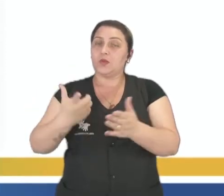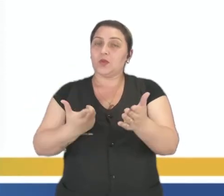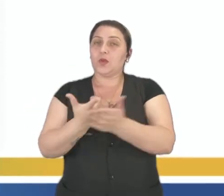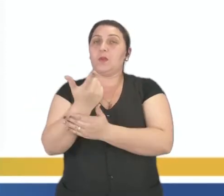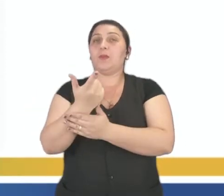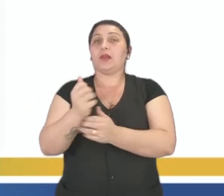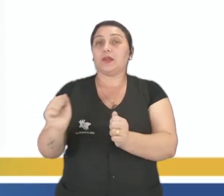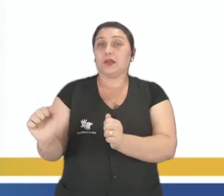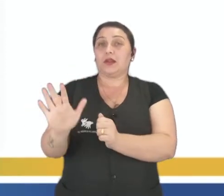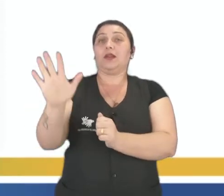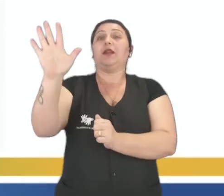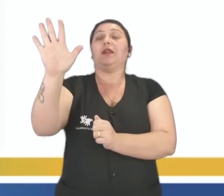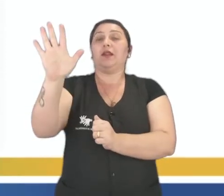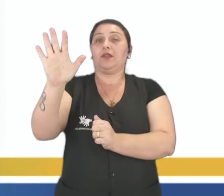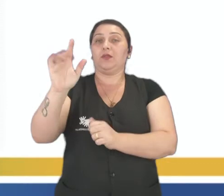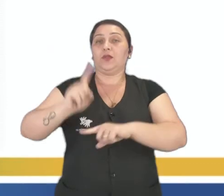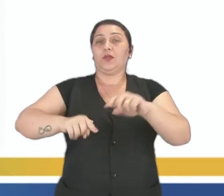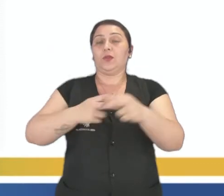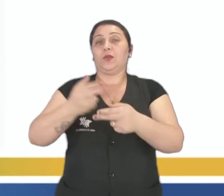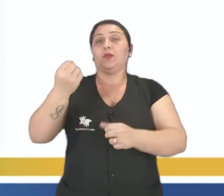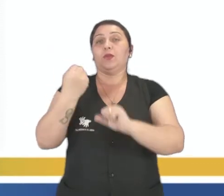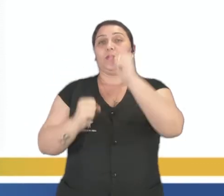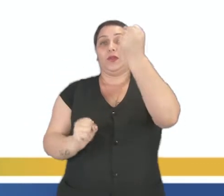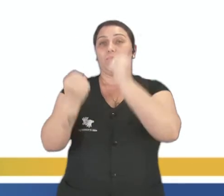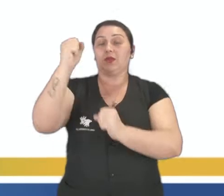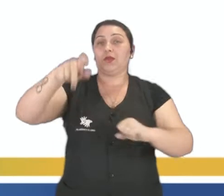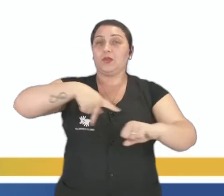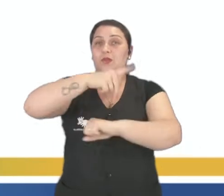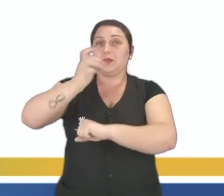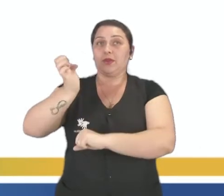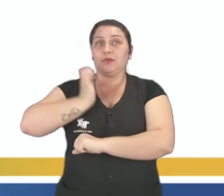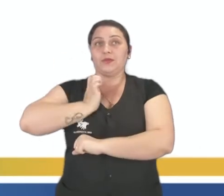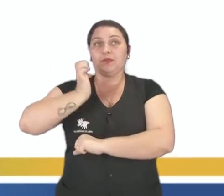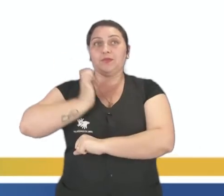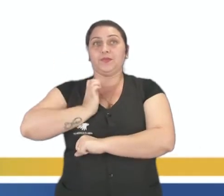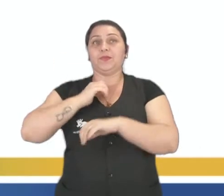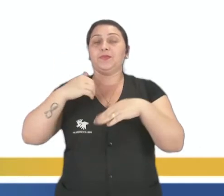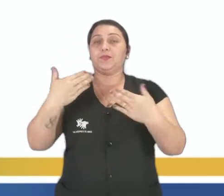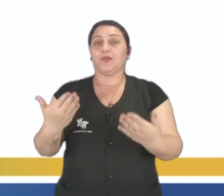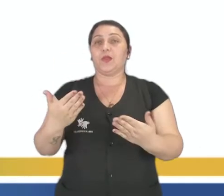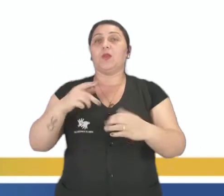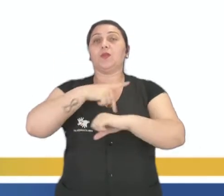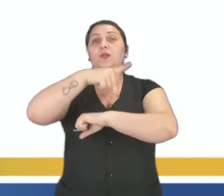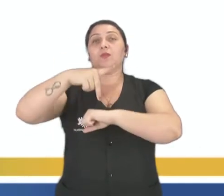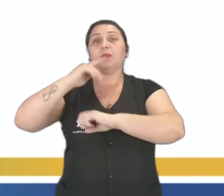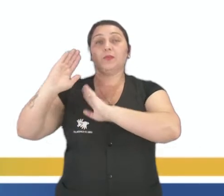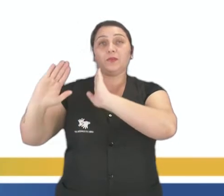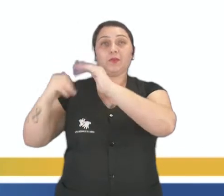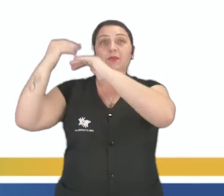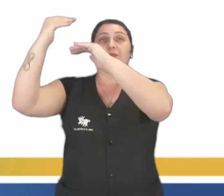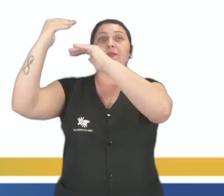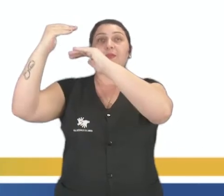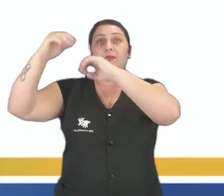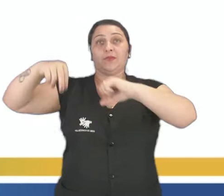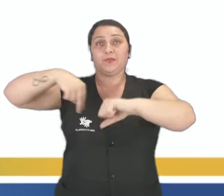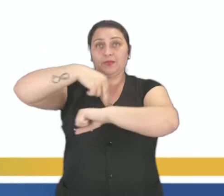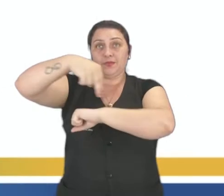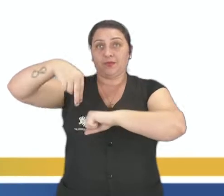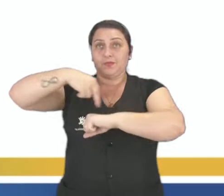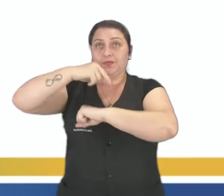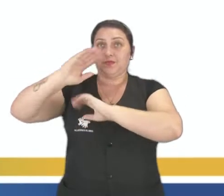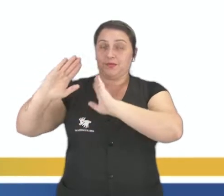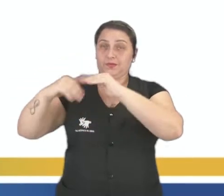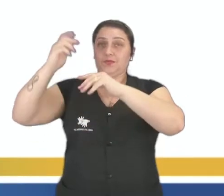tudo caro, produtos industrializados desses países ricos. Então, os países desenvolvidos são